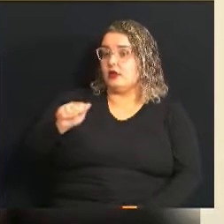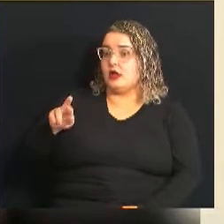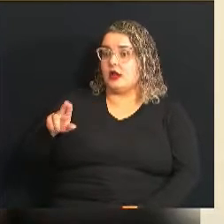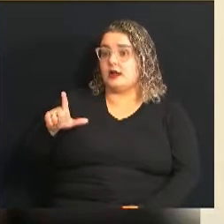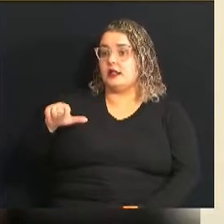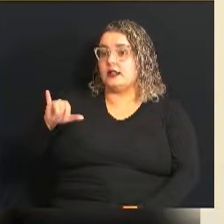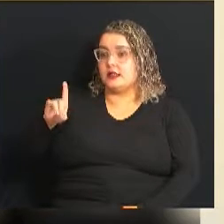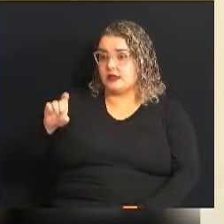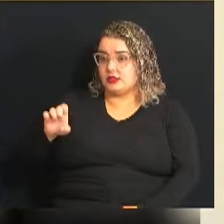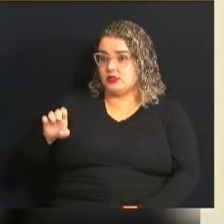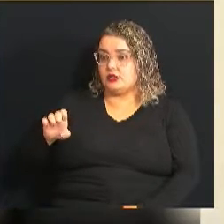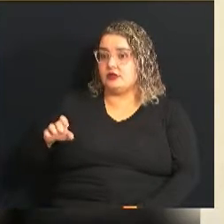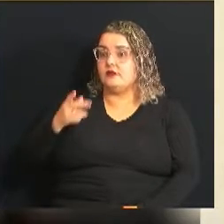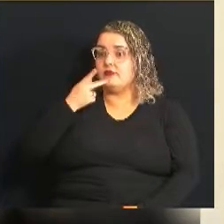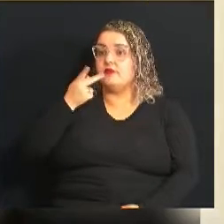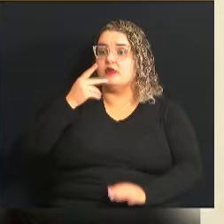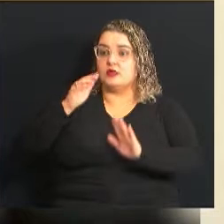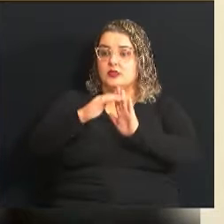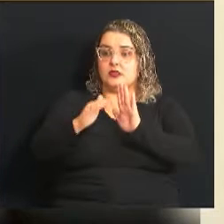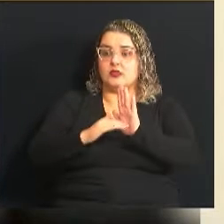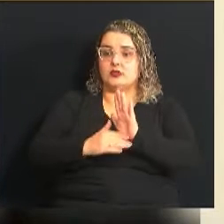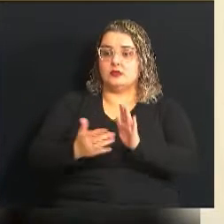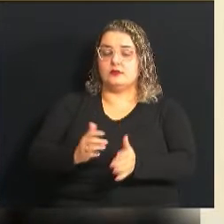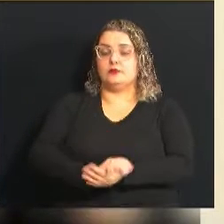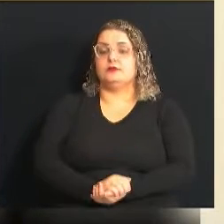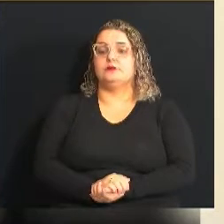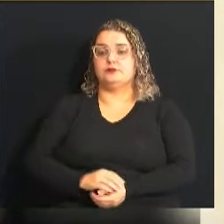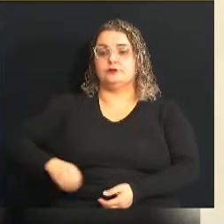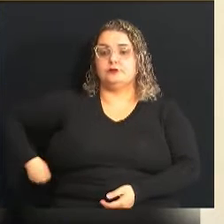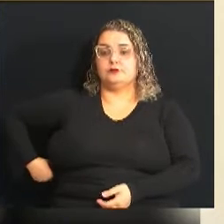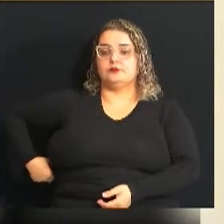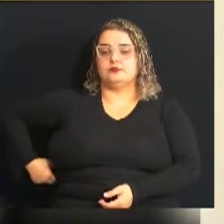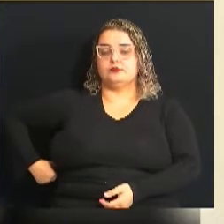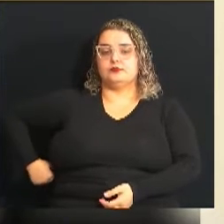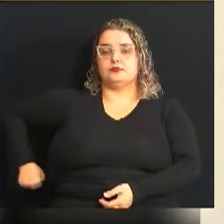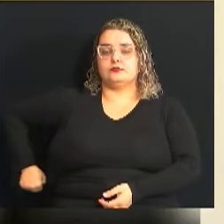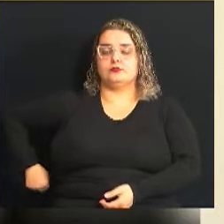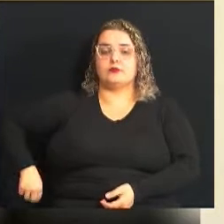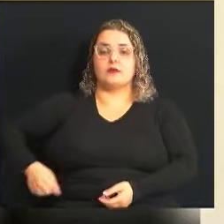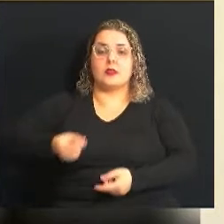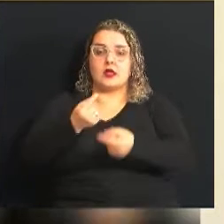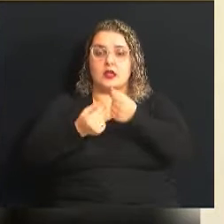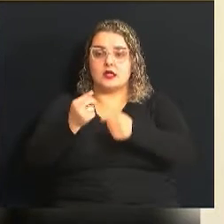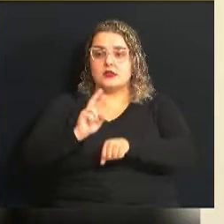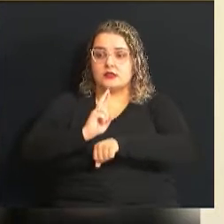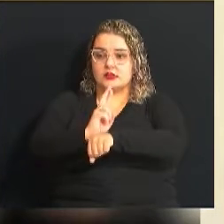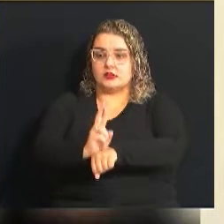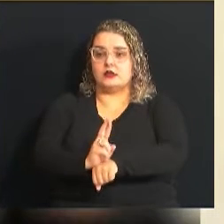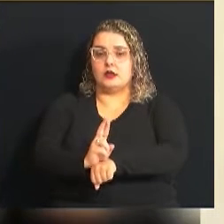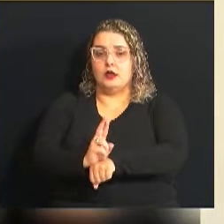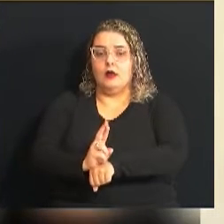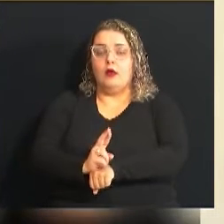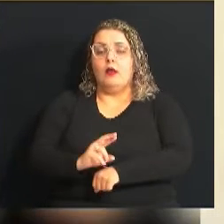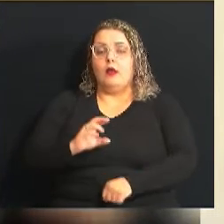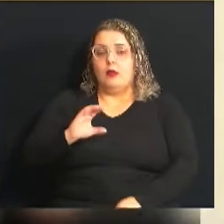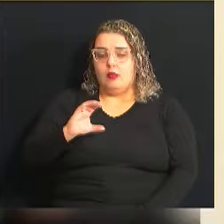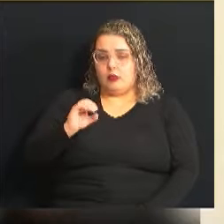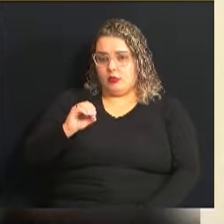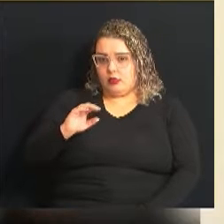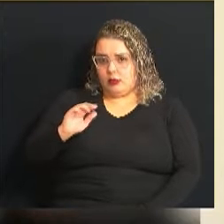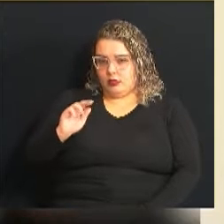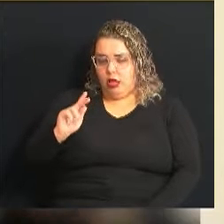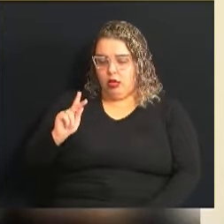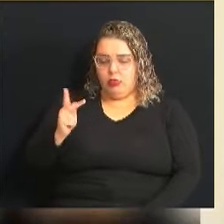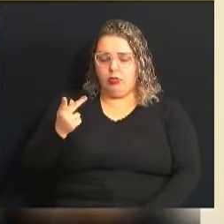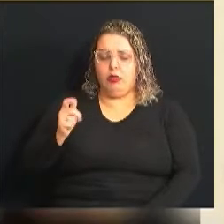comentou sobre a pauta. Esse aporte de recurso ocorre porque a companhia,